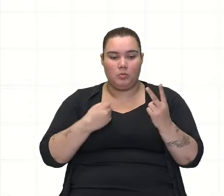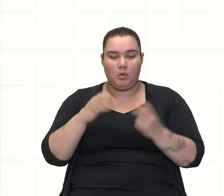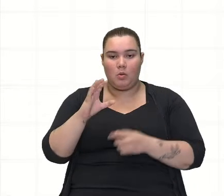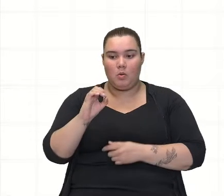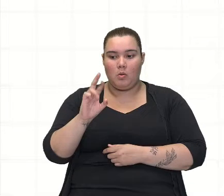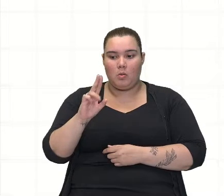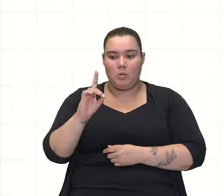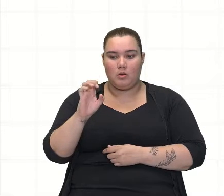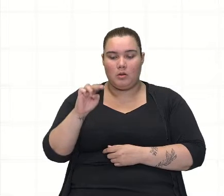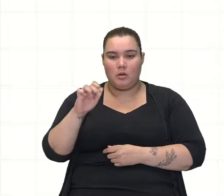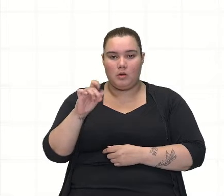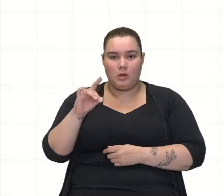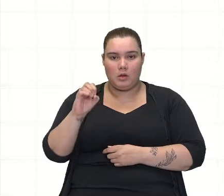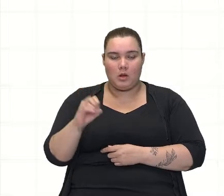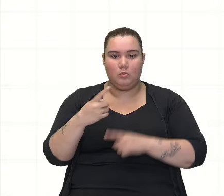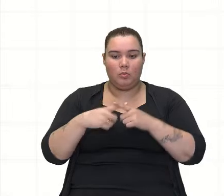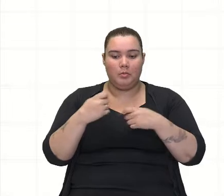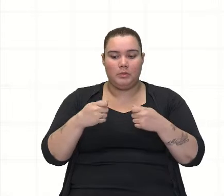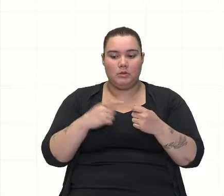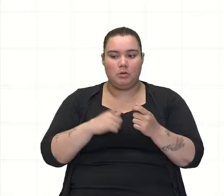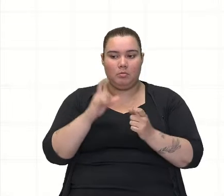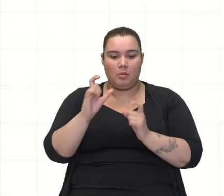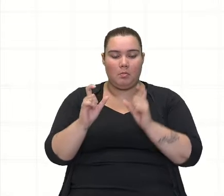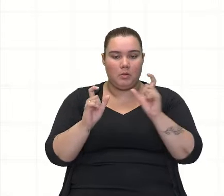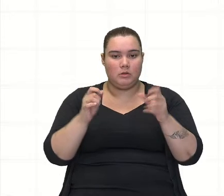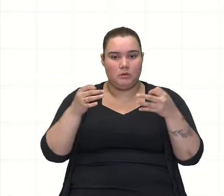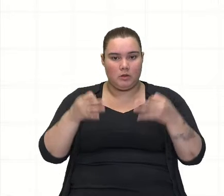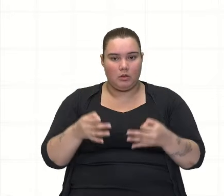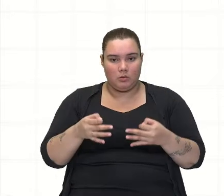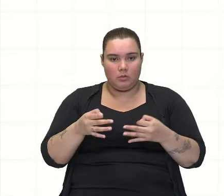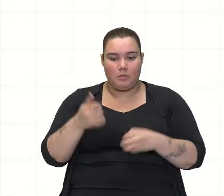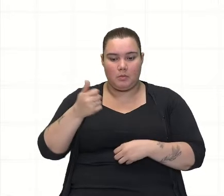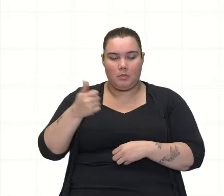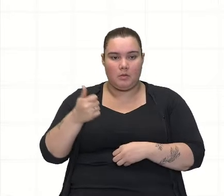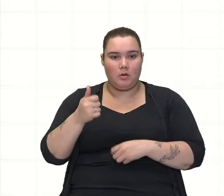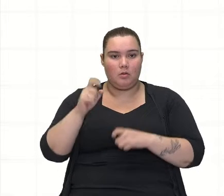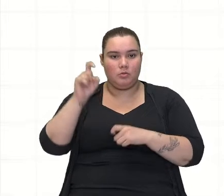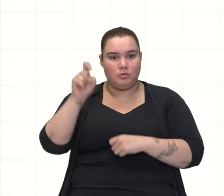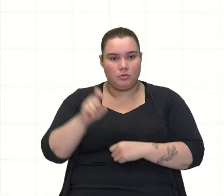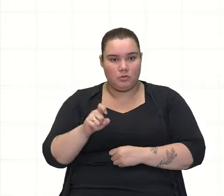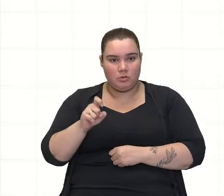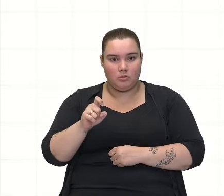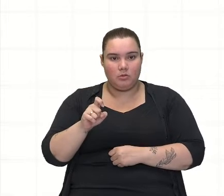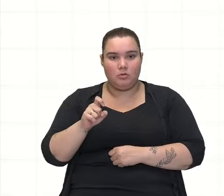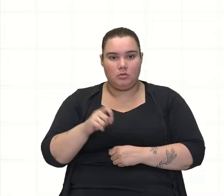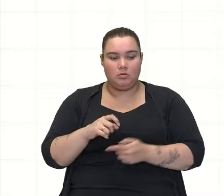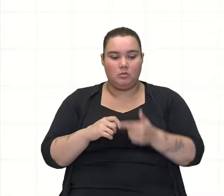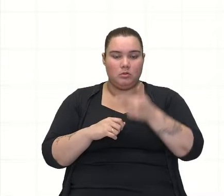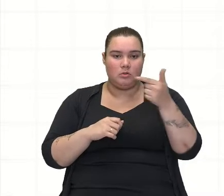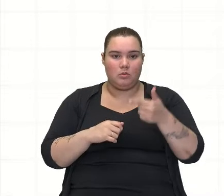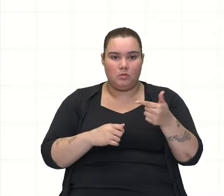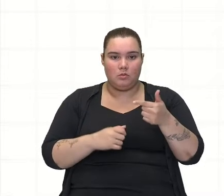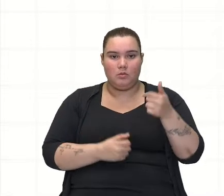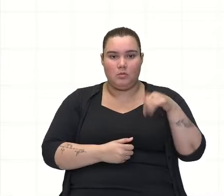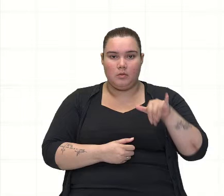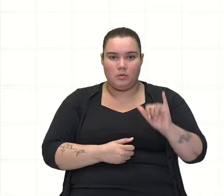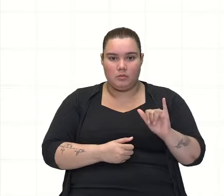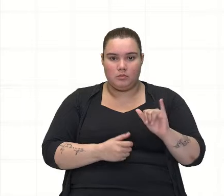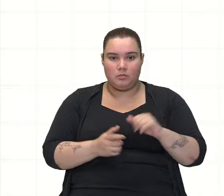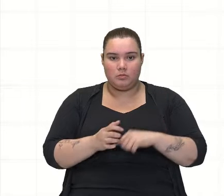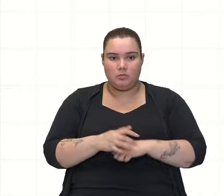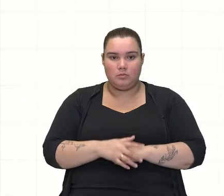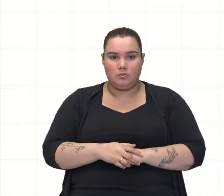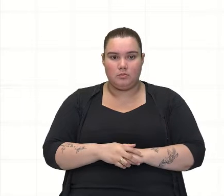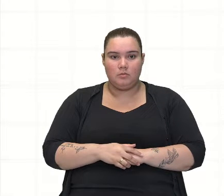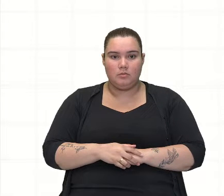porque precisa ter a ordem, né? Primeiro vem o X e depois no eixo